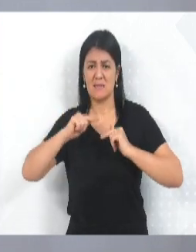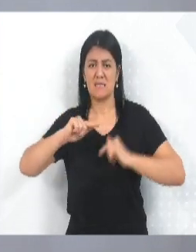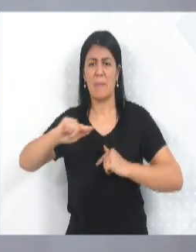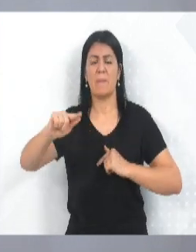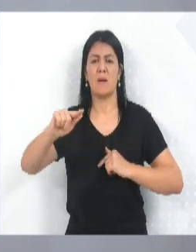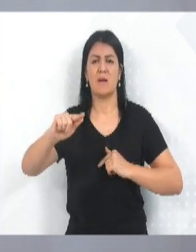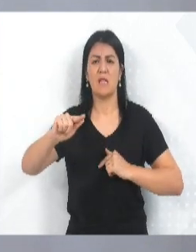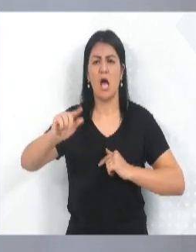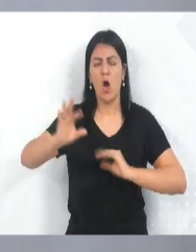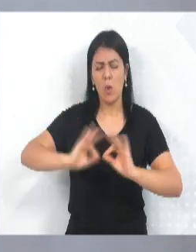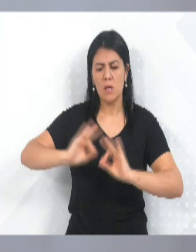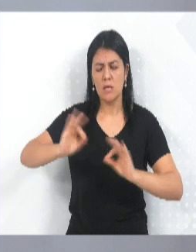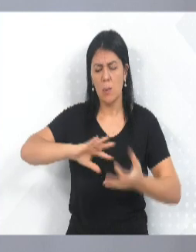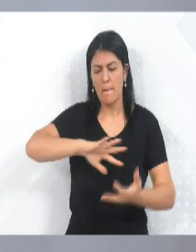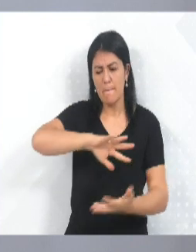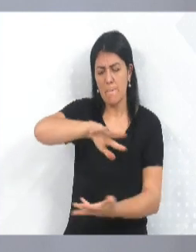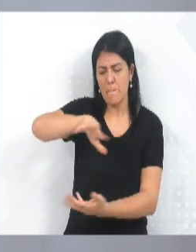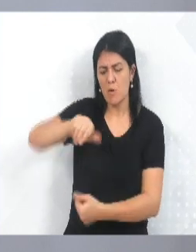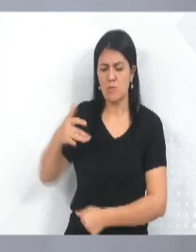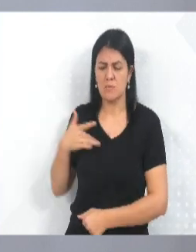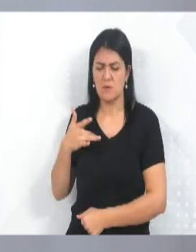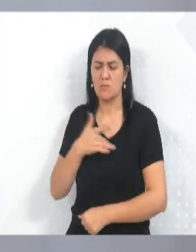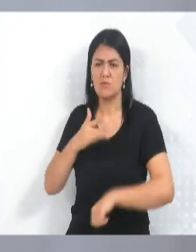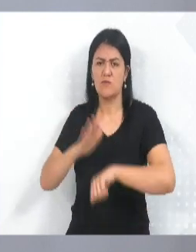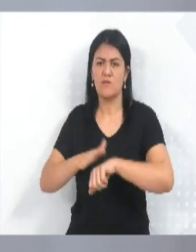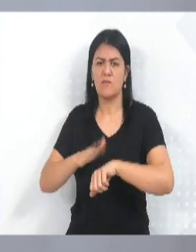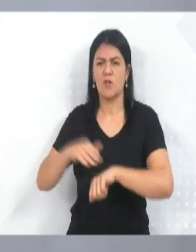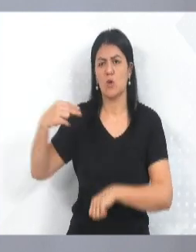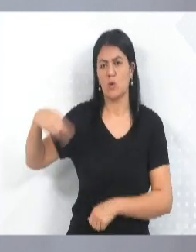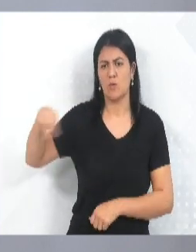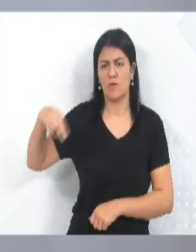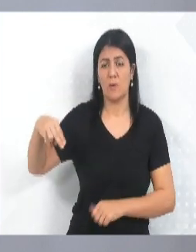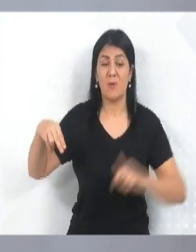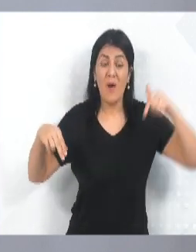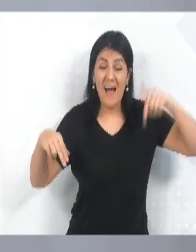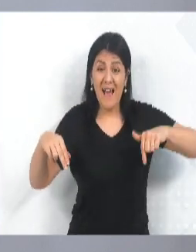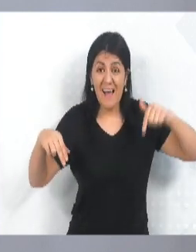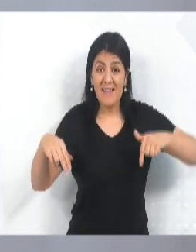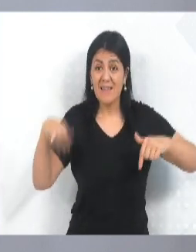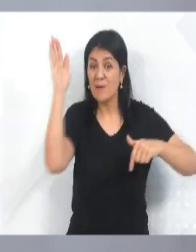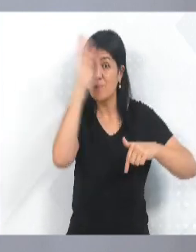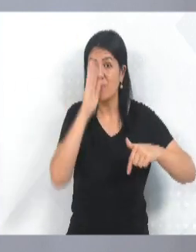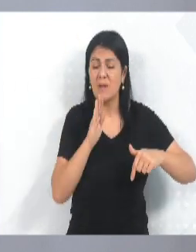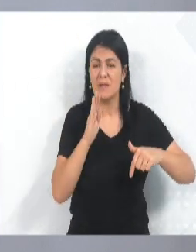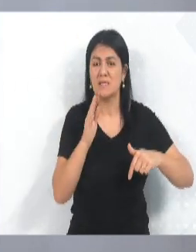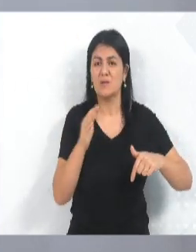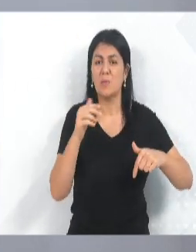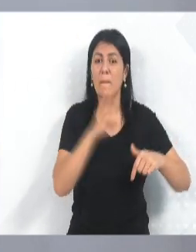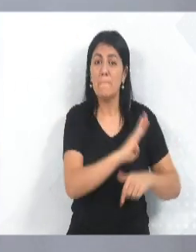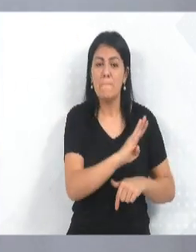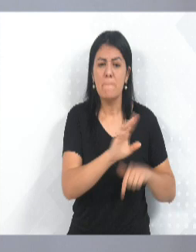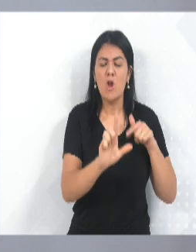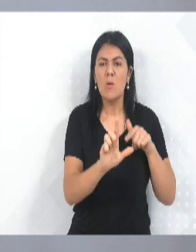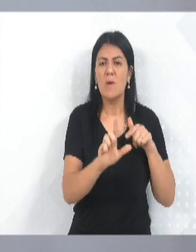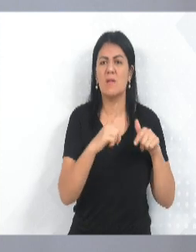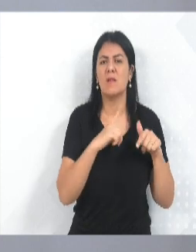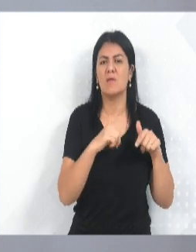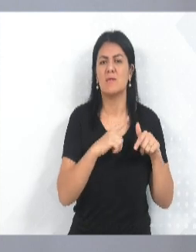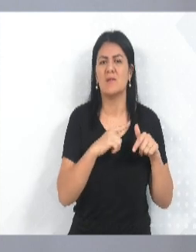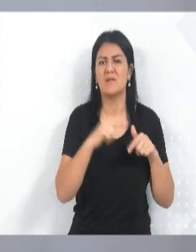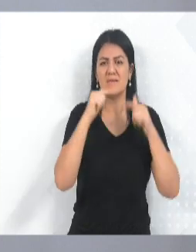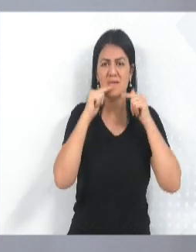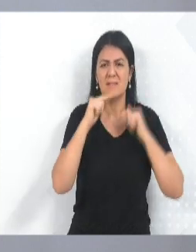feita em novembro isso vale pro mundo nós fizemos uma emlen Essa é a função